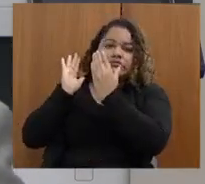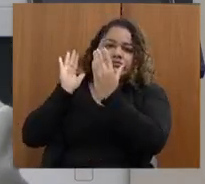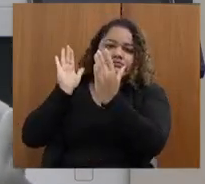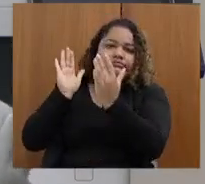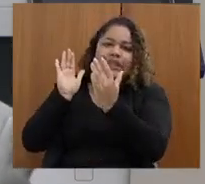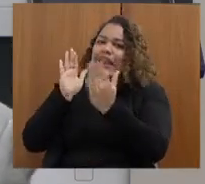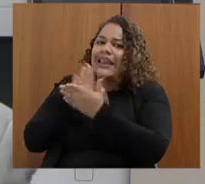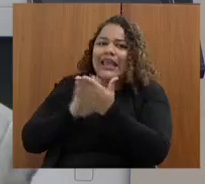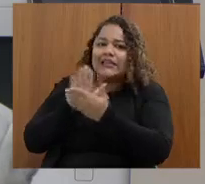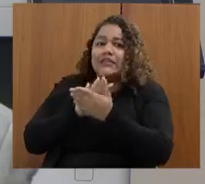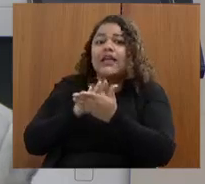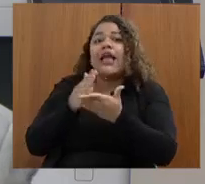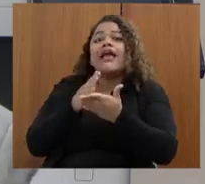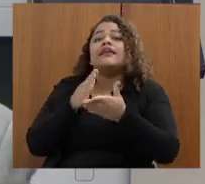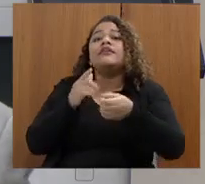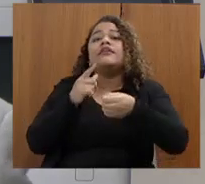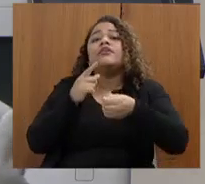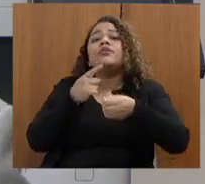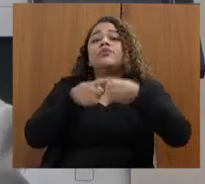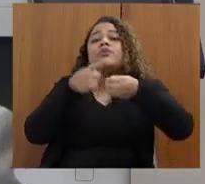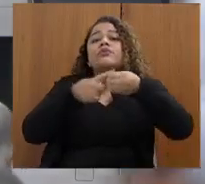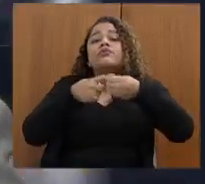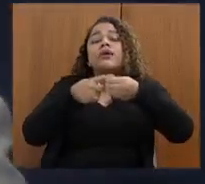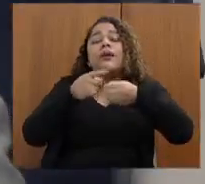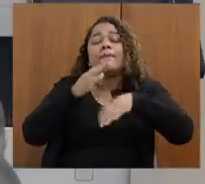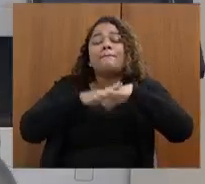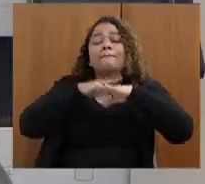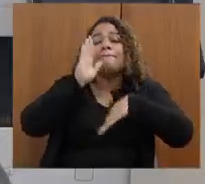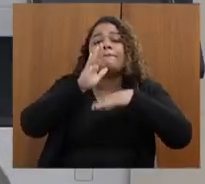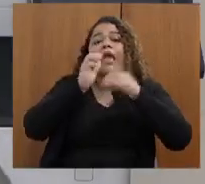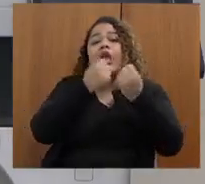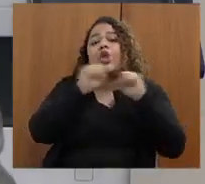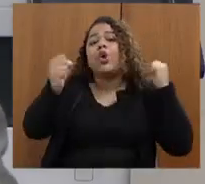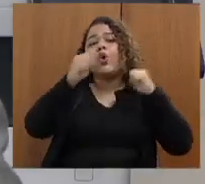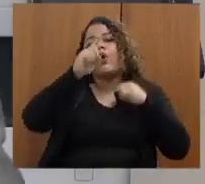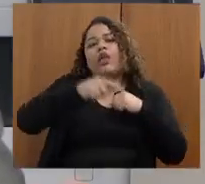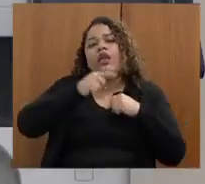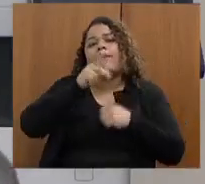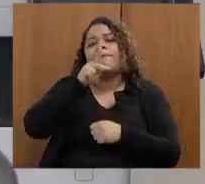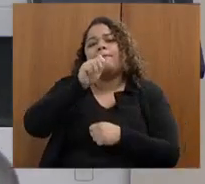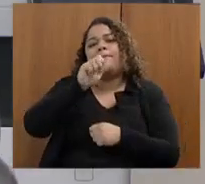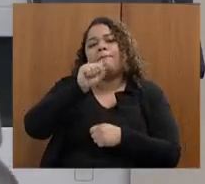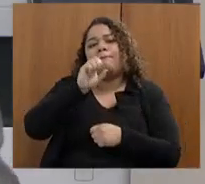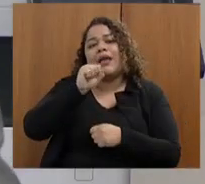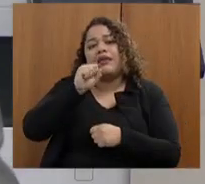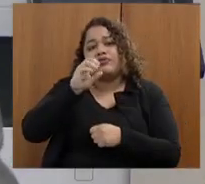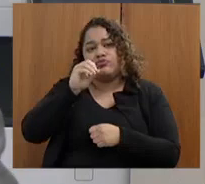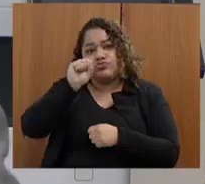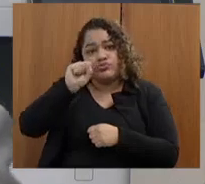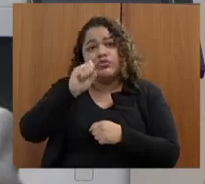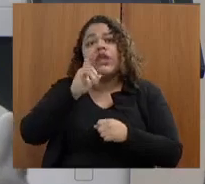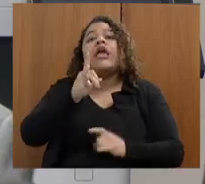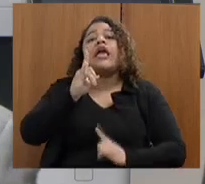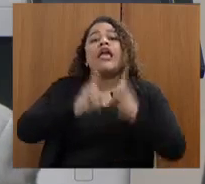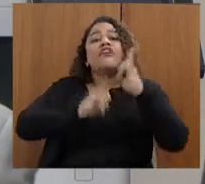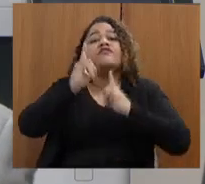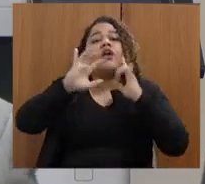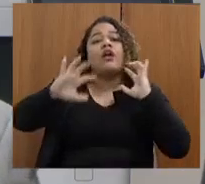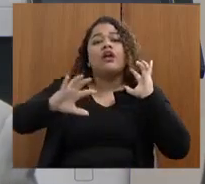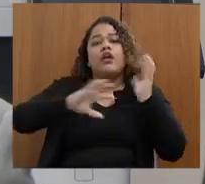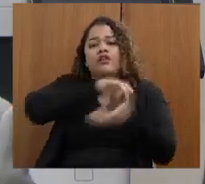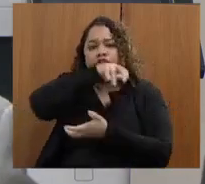passos para restaurar os prédios existentes que estavam caindo aos pedaços e